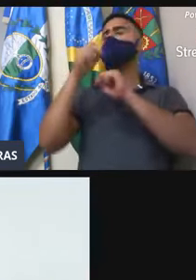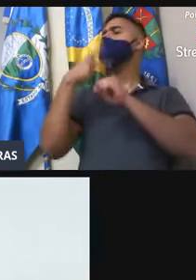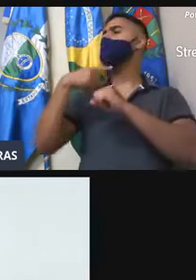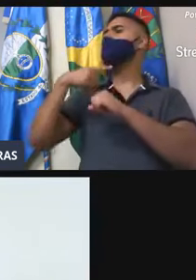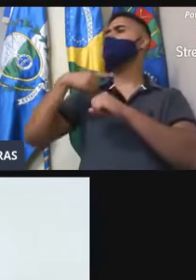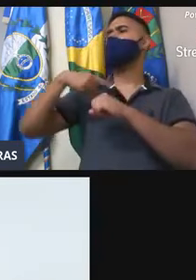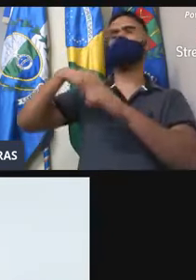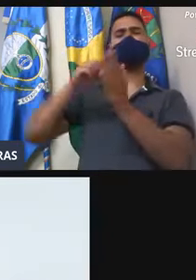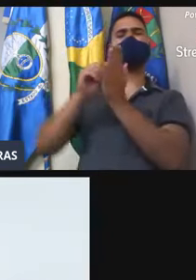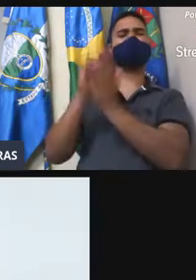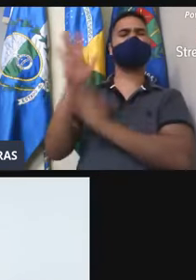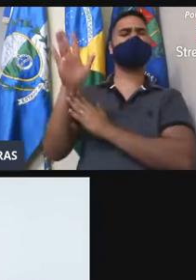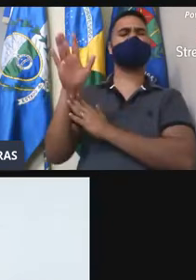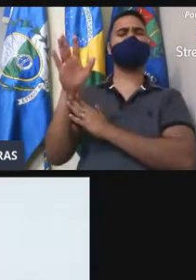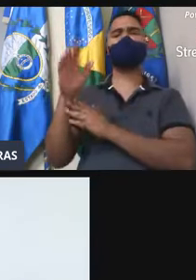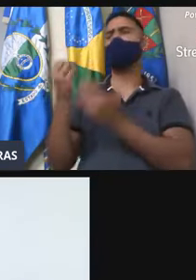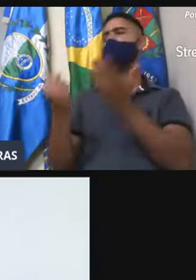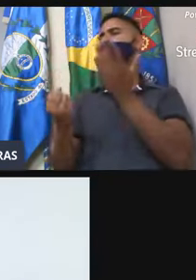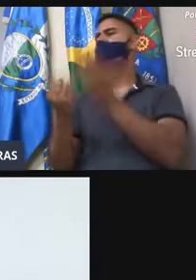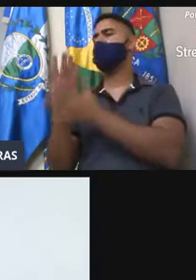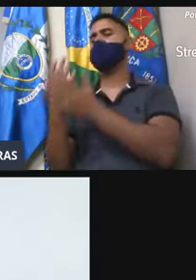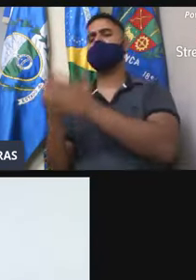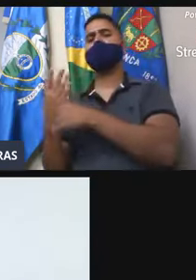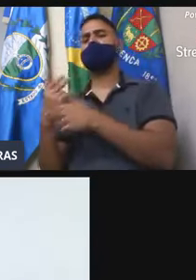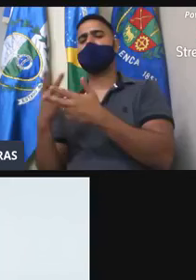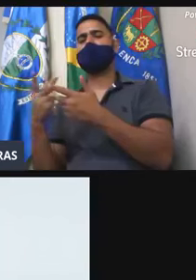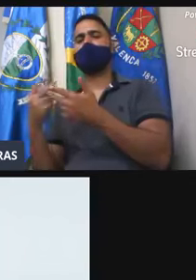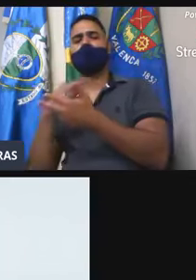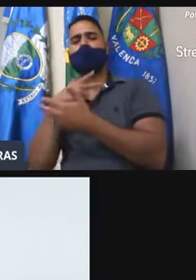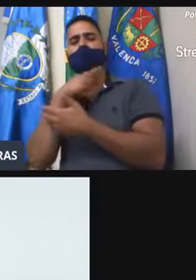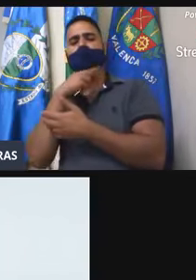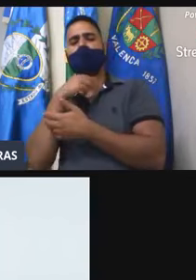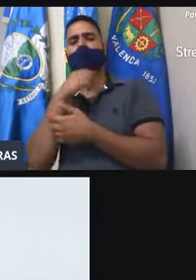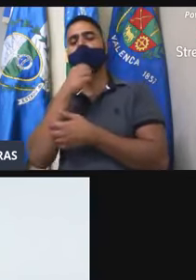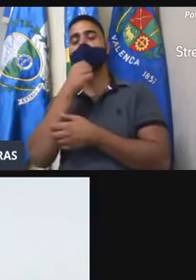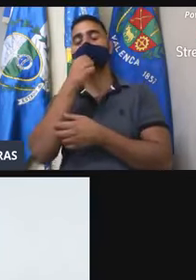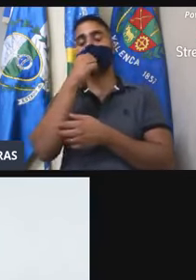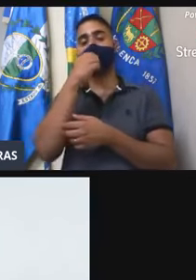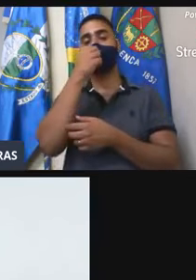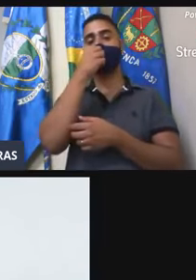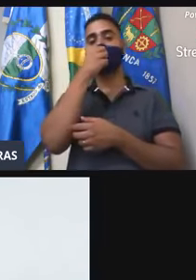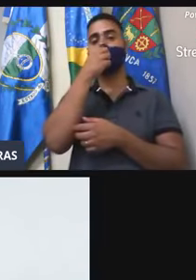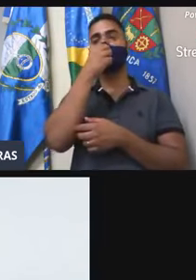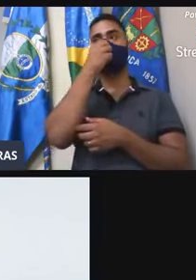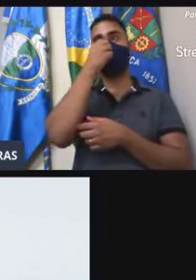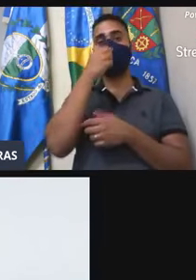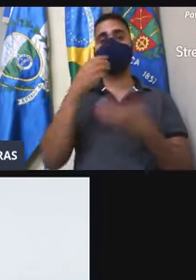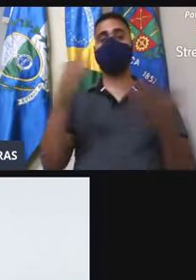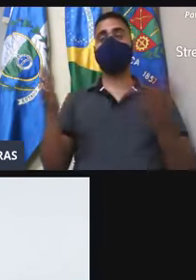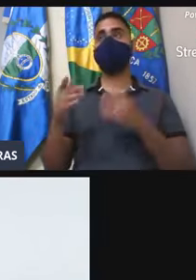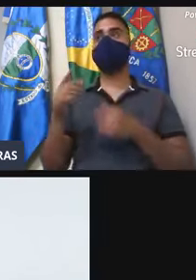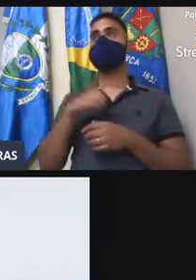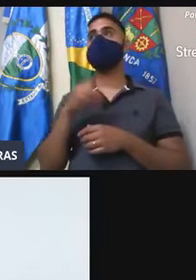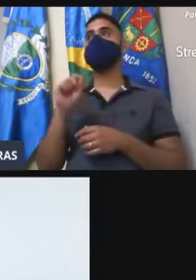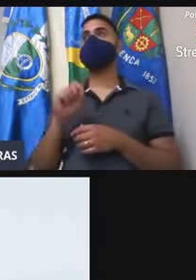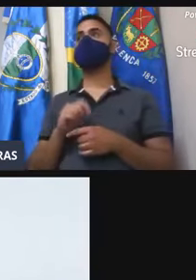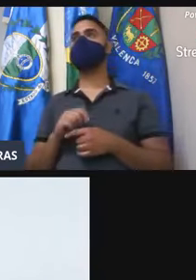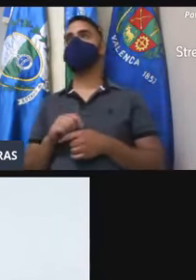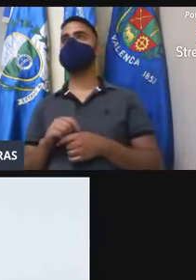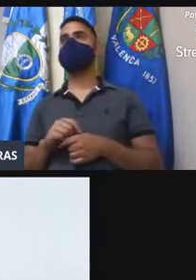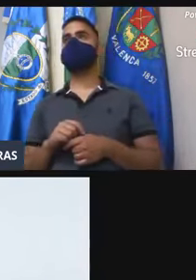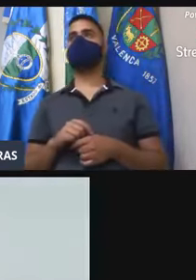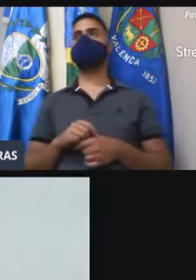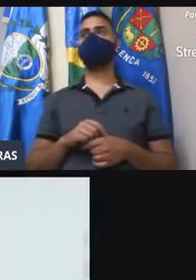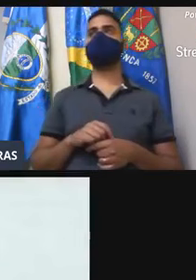ela embora no outro dia e se criava um embrólio, e aí acabava criando esses precatórios. Então, hoje está tendo toda uma